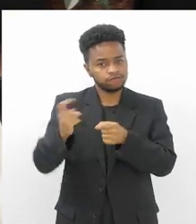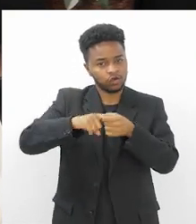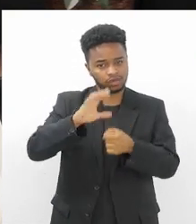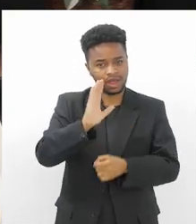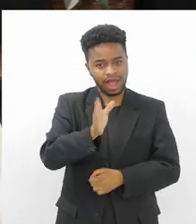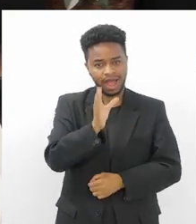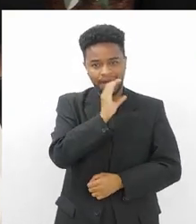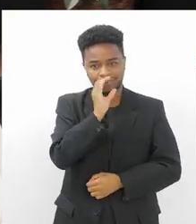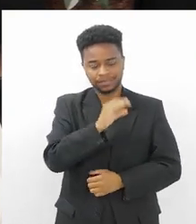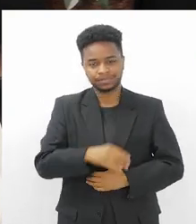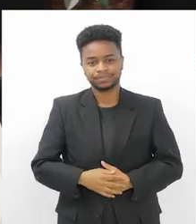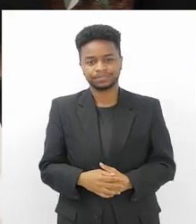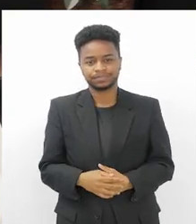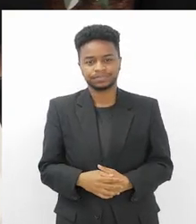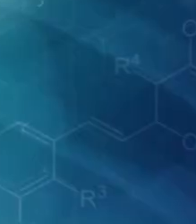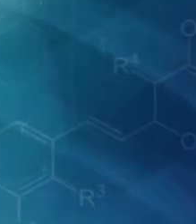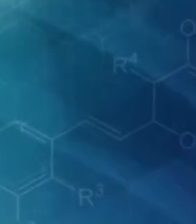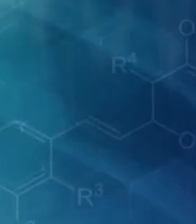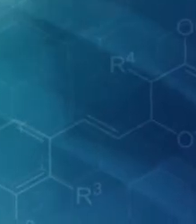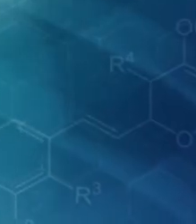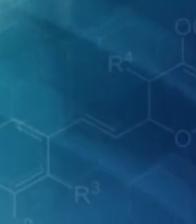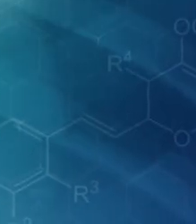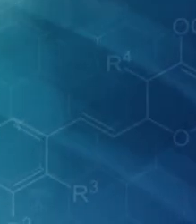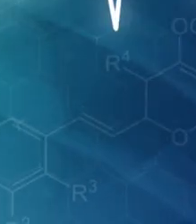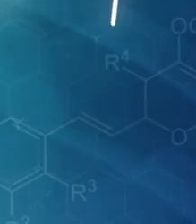sai daí não. A gente volta já, já.